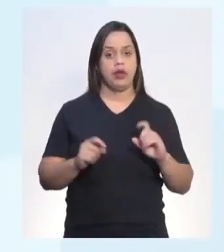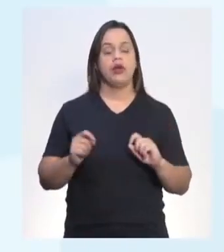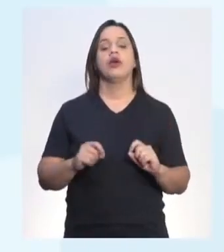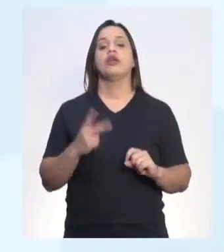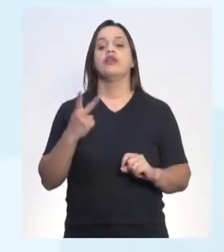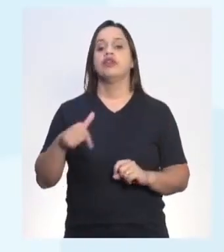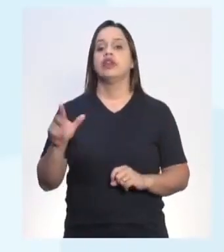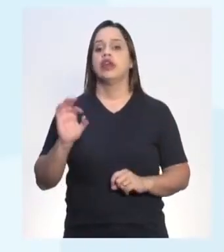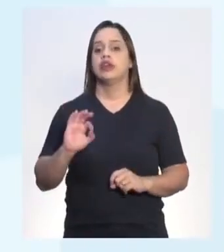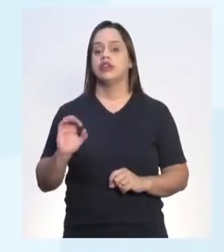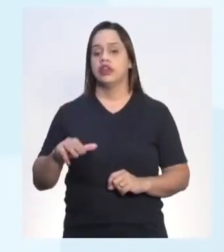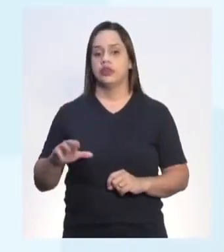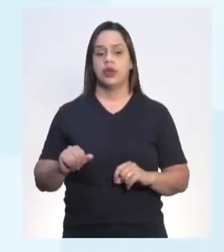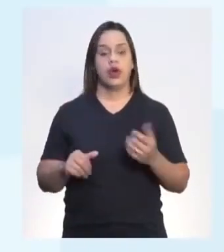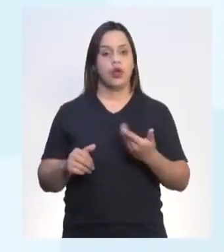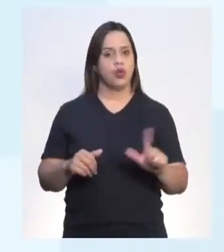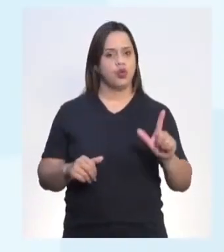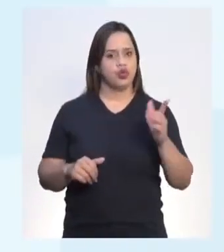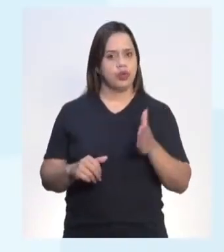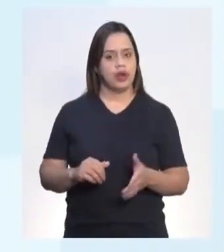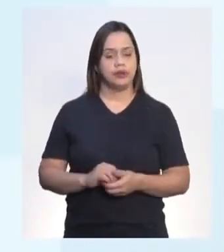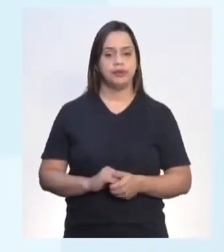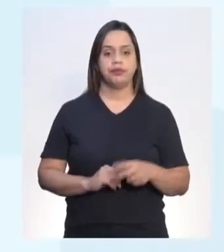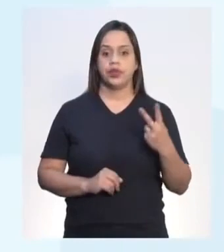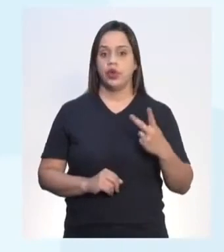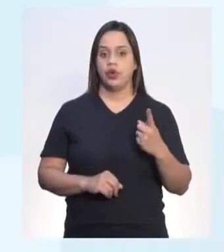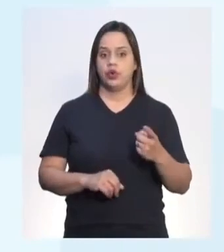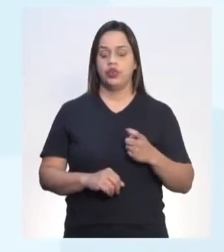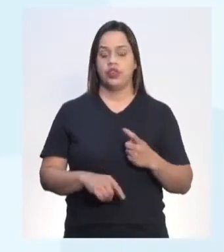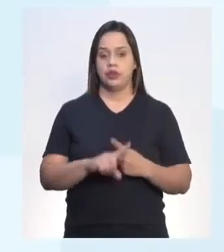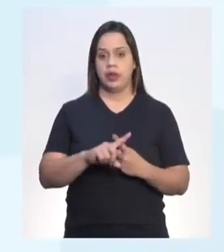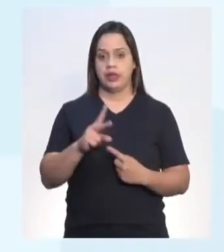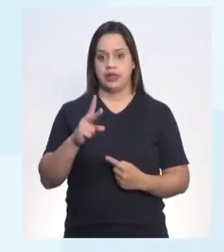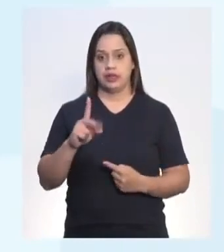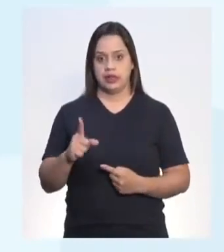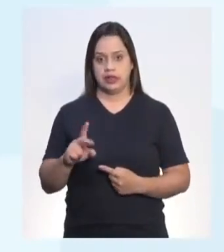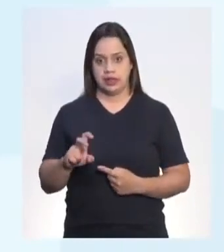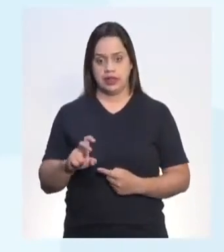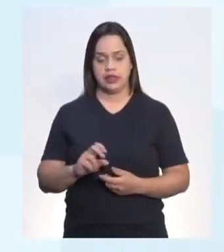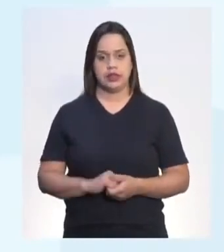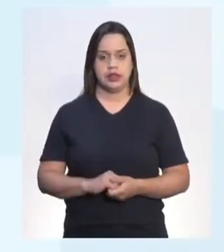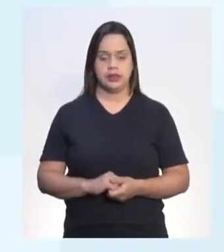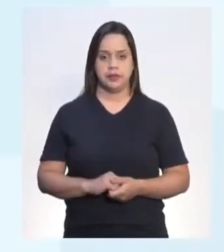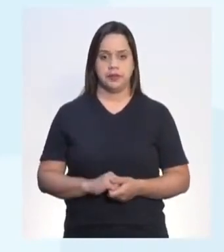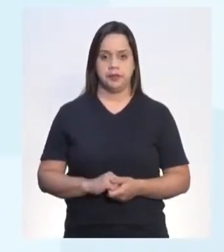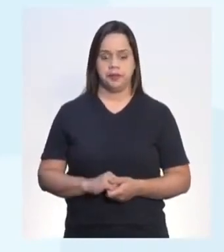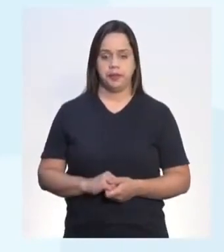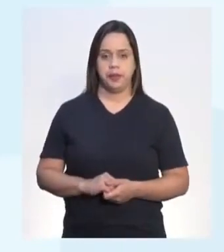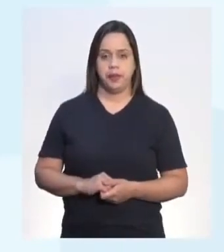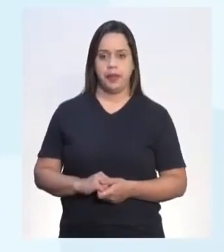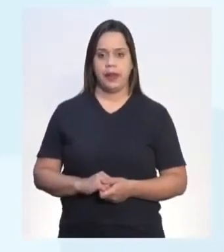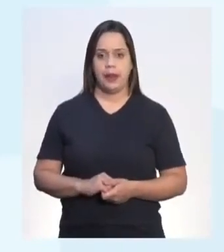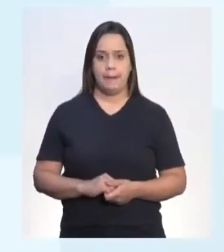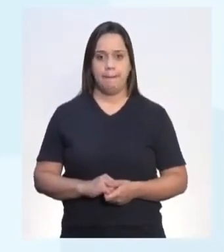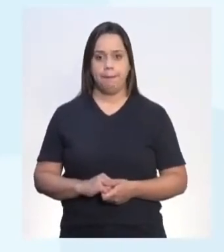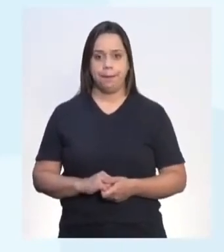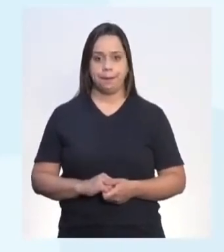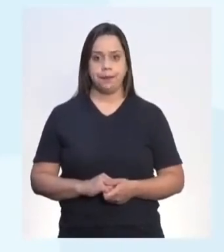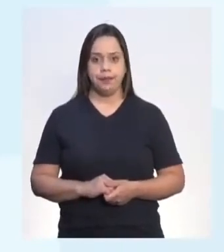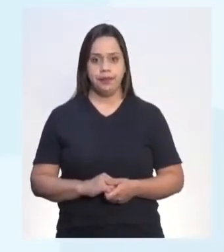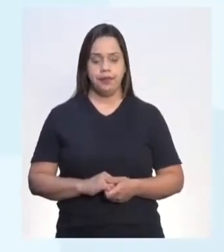centímetros. Professora Inês, último lado. 2x mais 15. 2x mais 15. Então, a gente vai